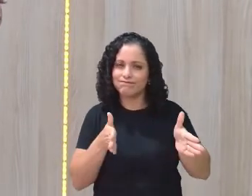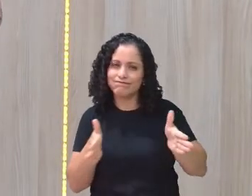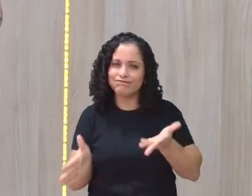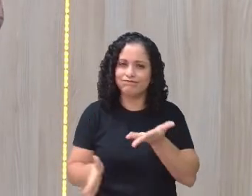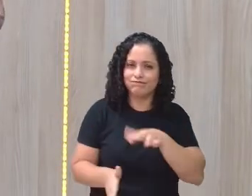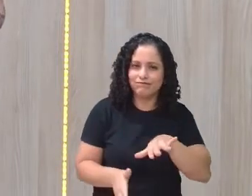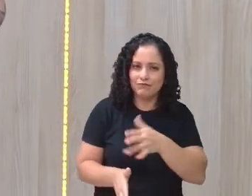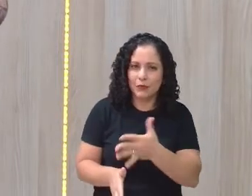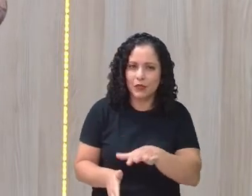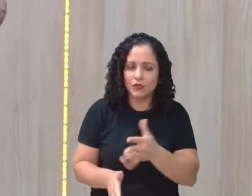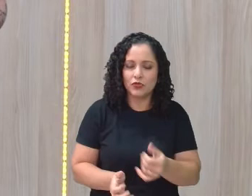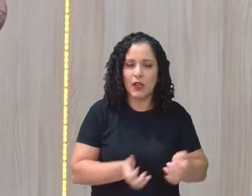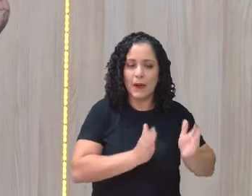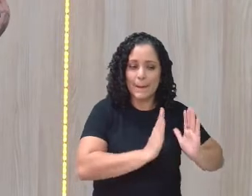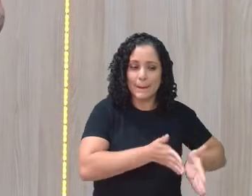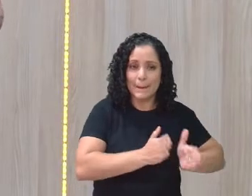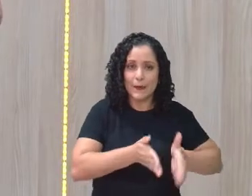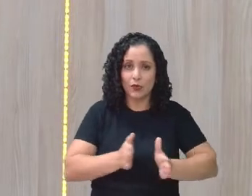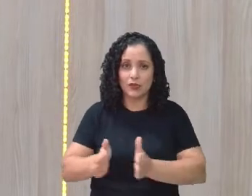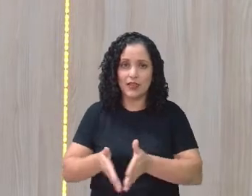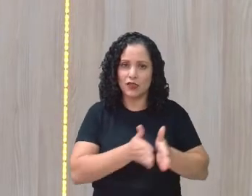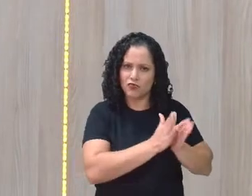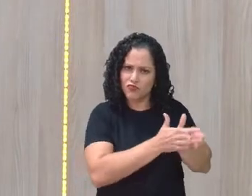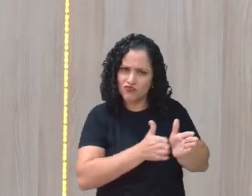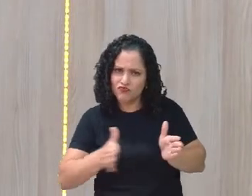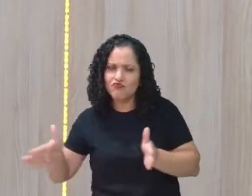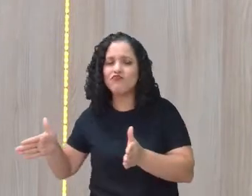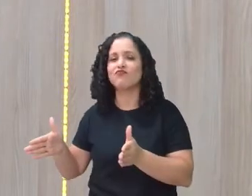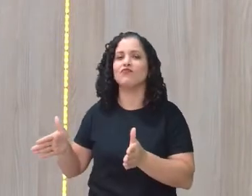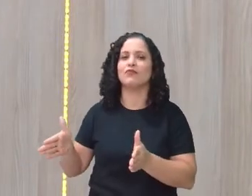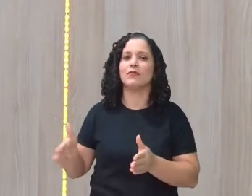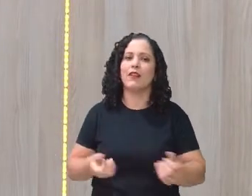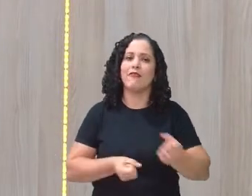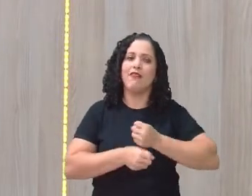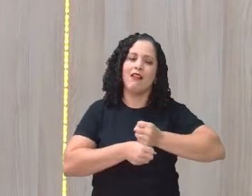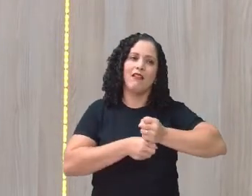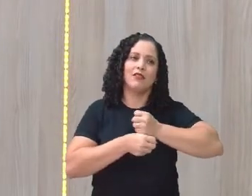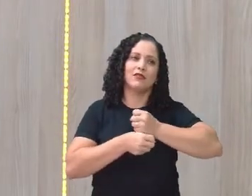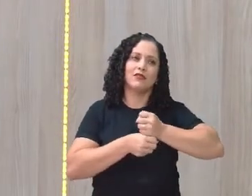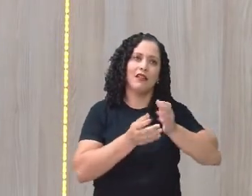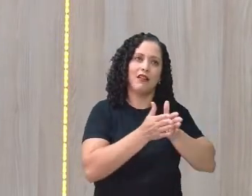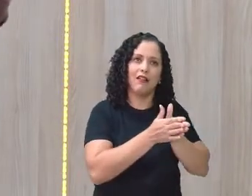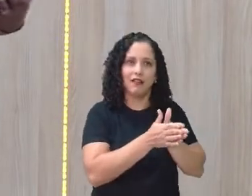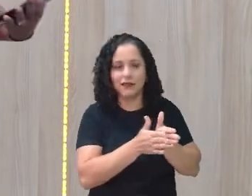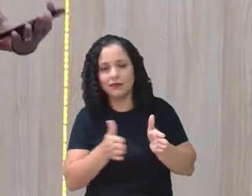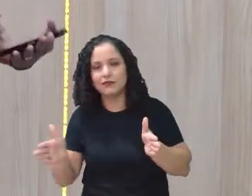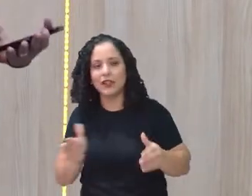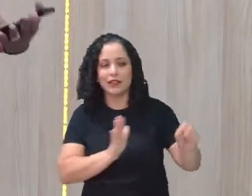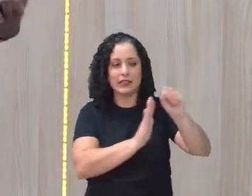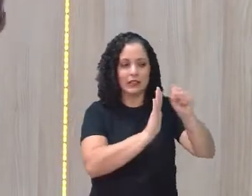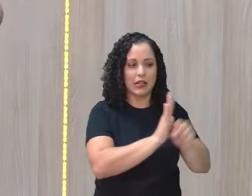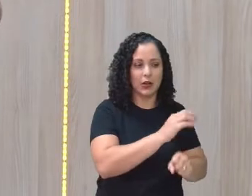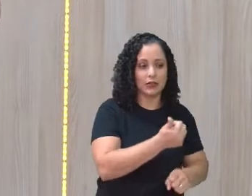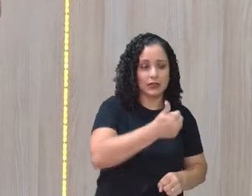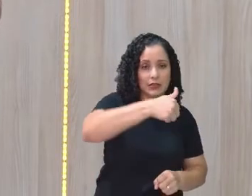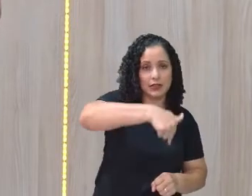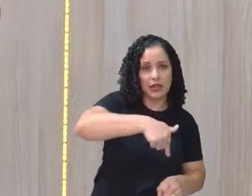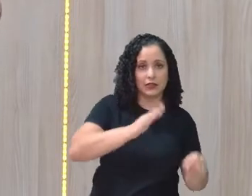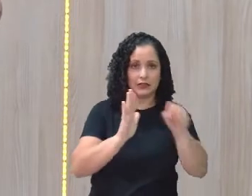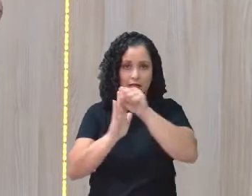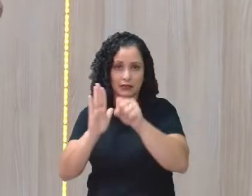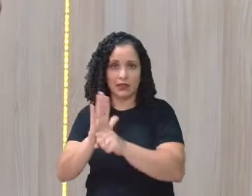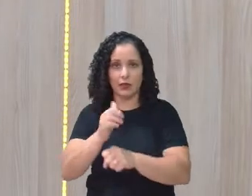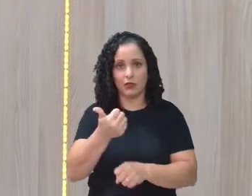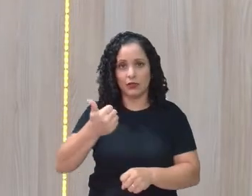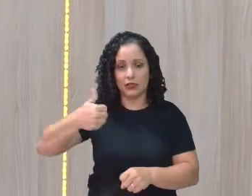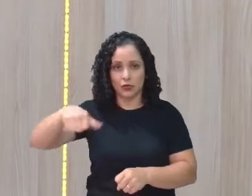um processo contínuo, né? Um processo que durou muitos anos. Isso. Então, entre o século XVII e o século XVIII,